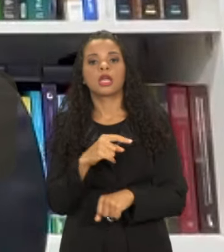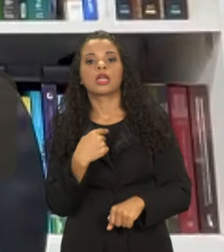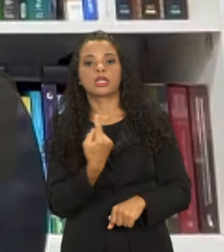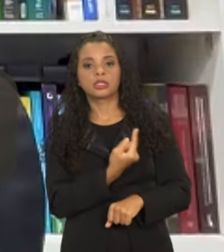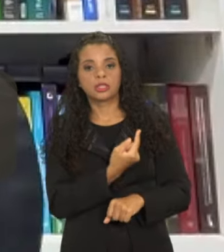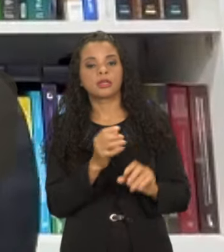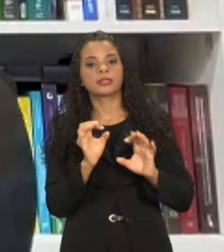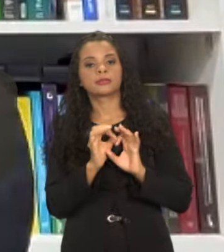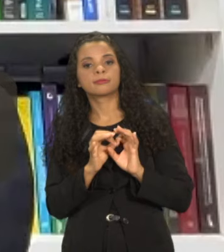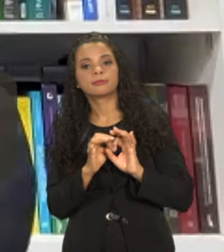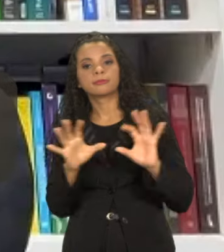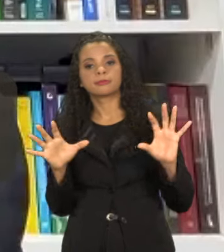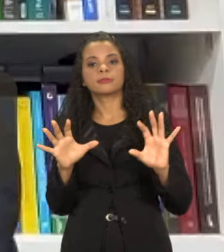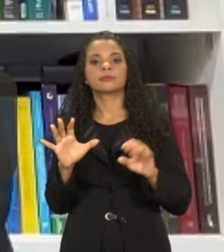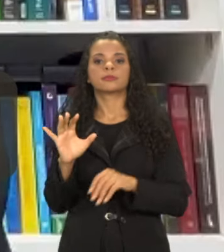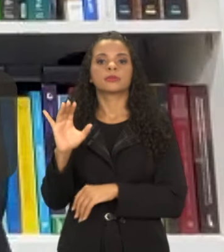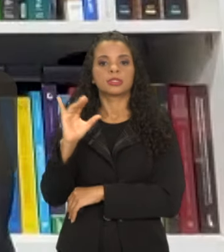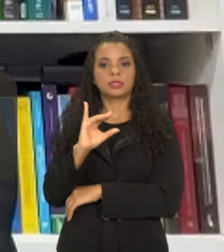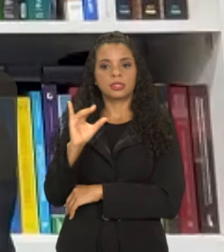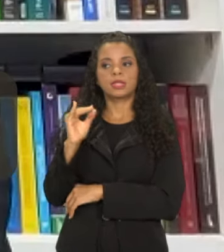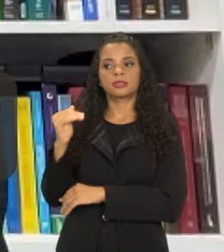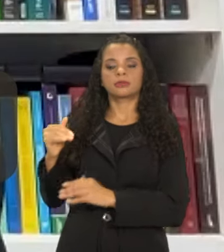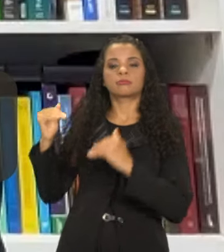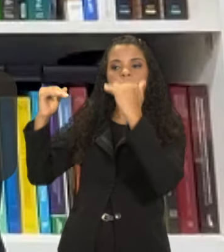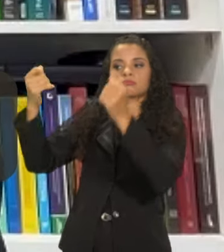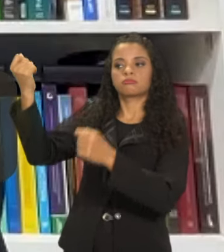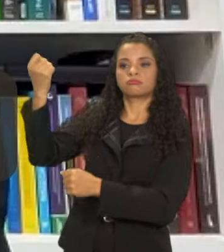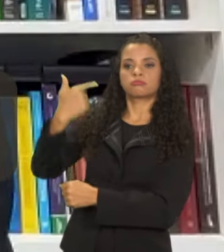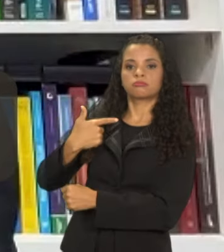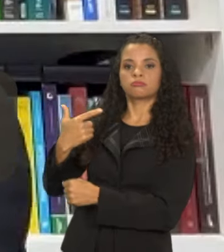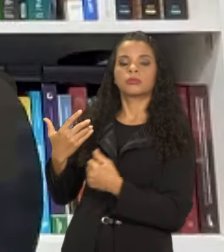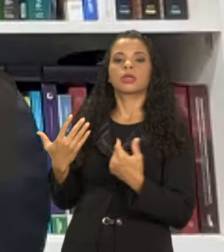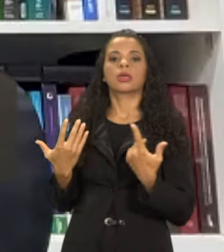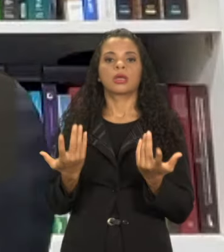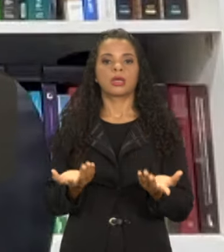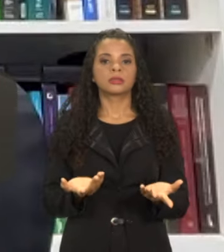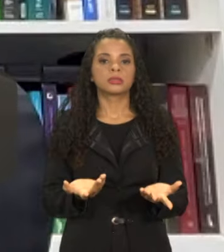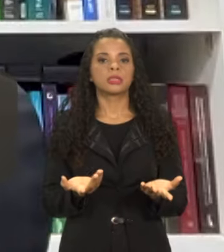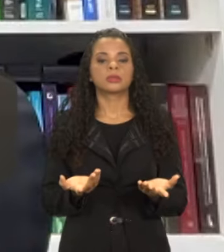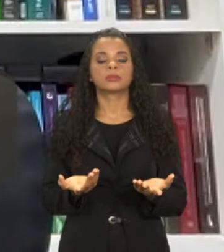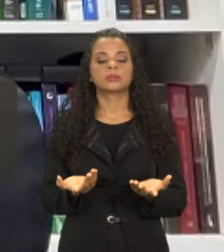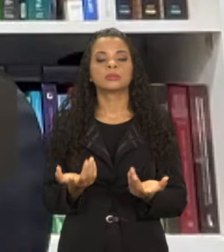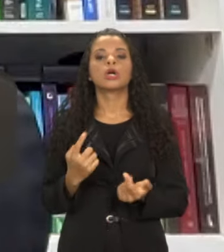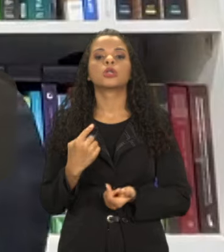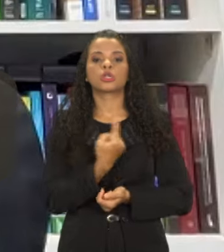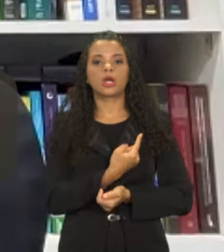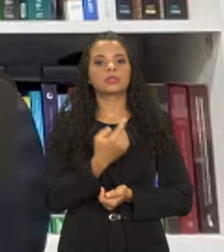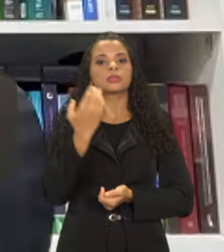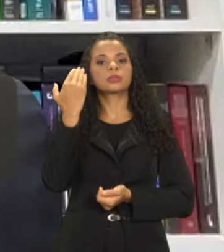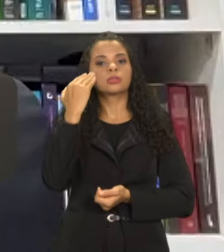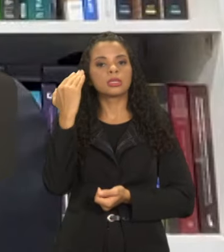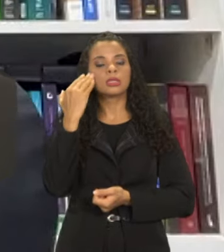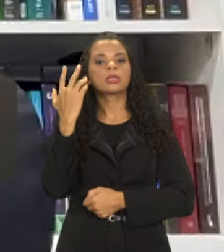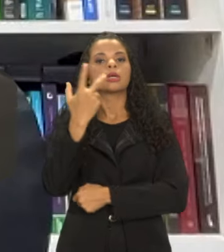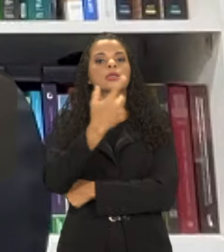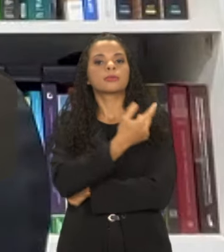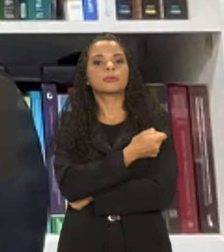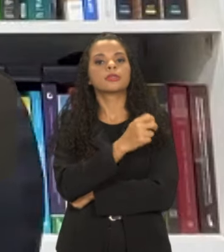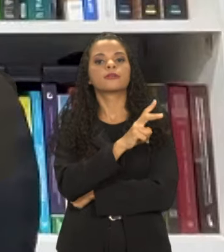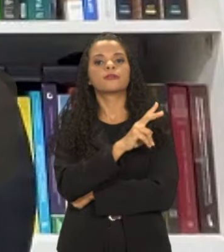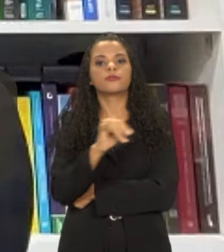era absolutamente imperiosa. Então, muito embora entenda que as vacinas devam ser estudadas